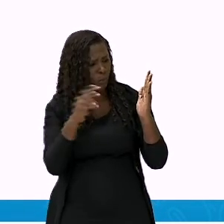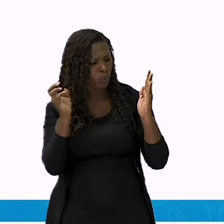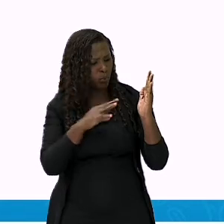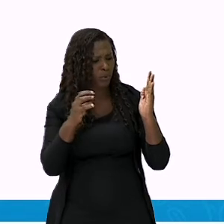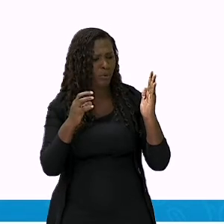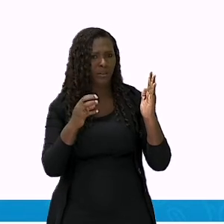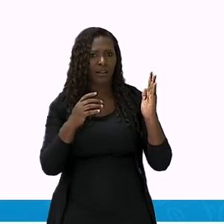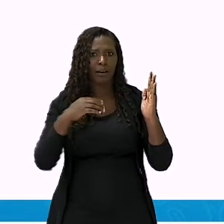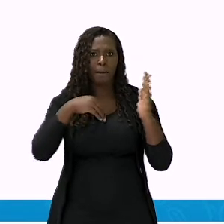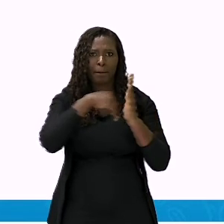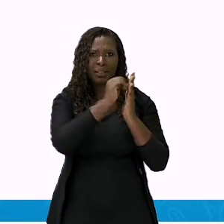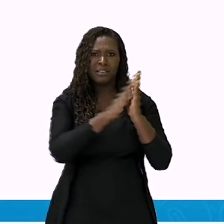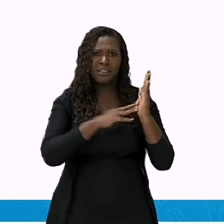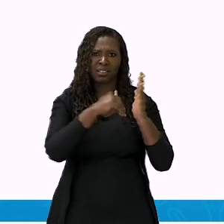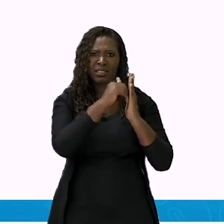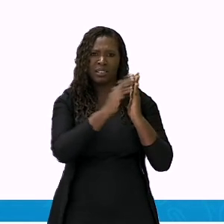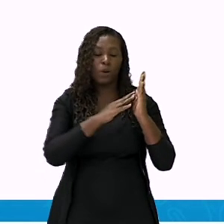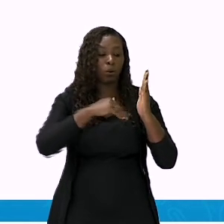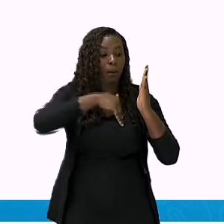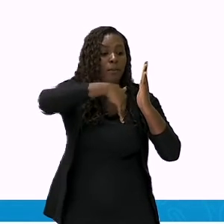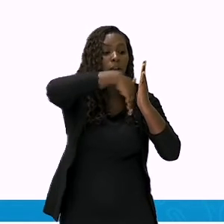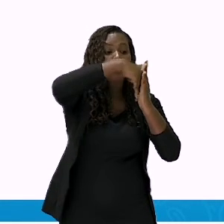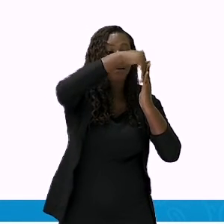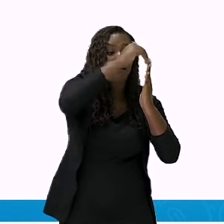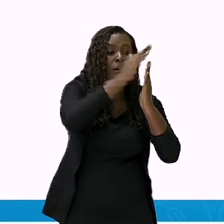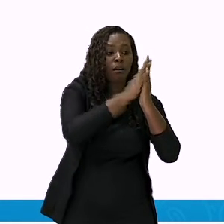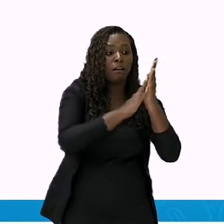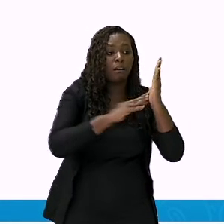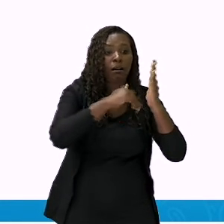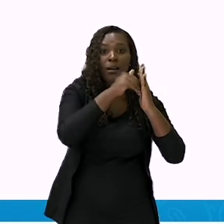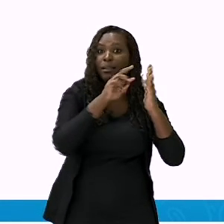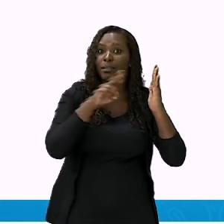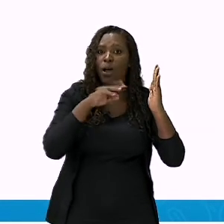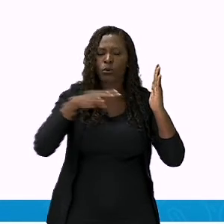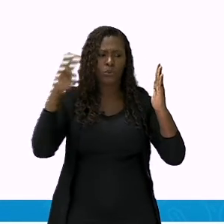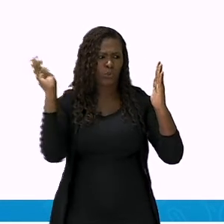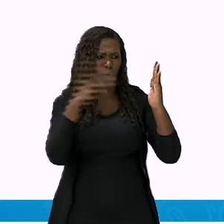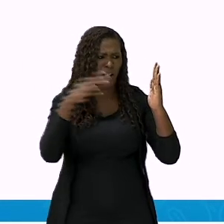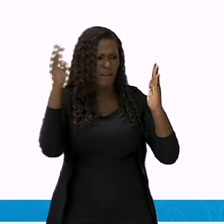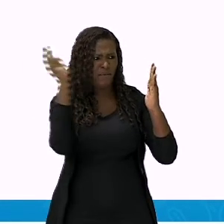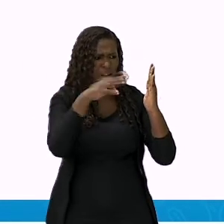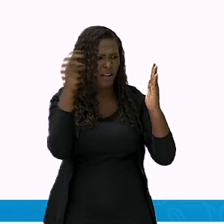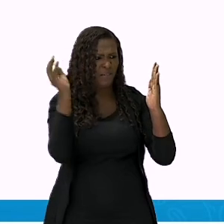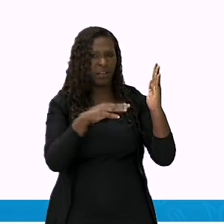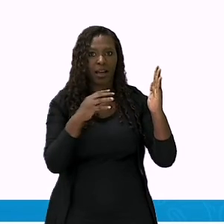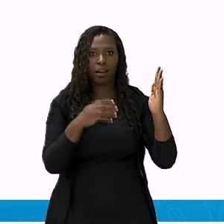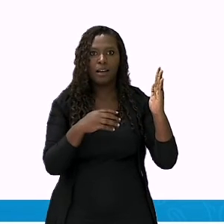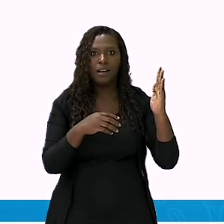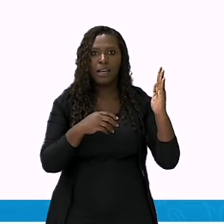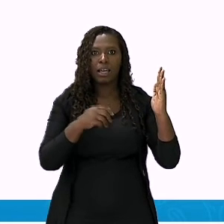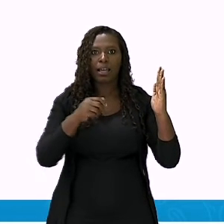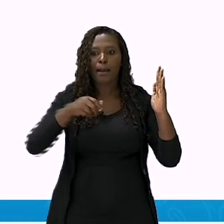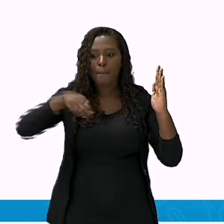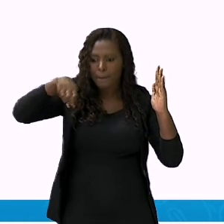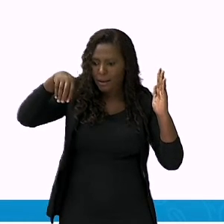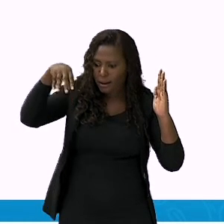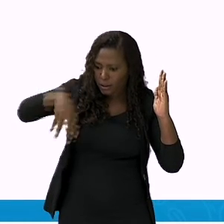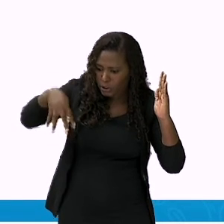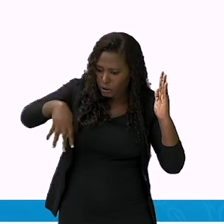fala da técnica do gotejamento, Você vê que não é nem passar, é jogada a